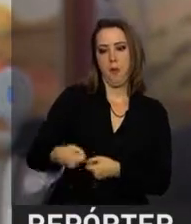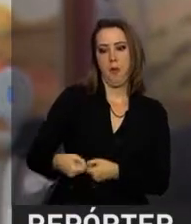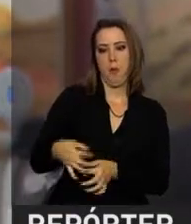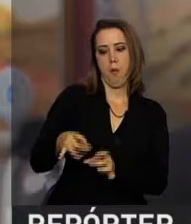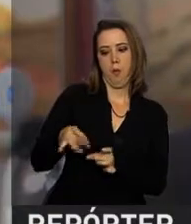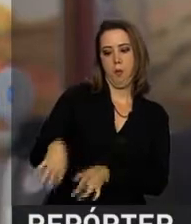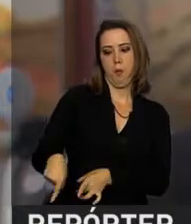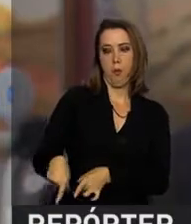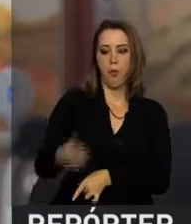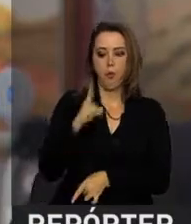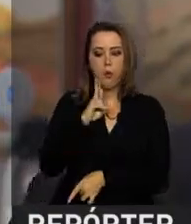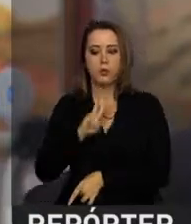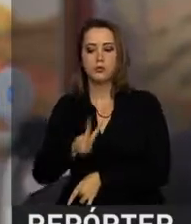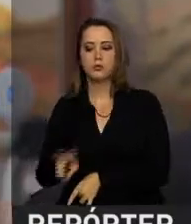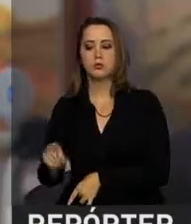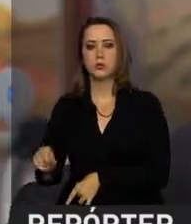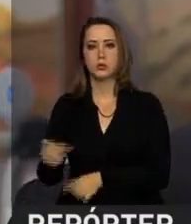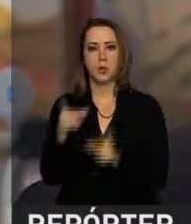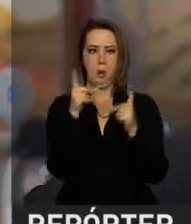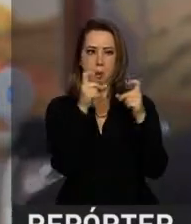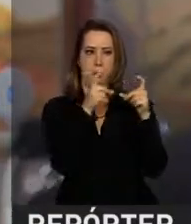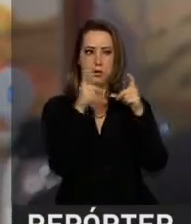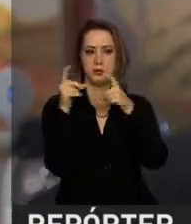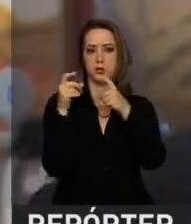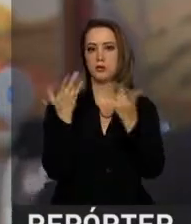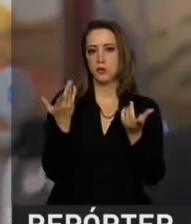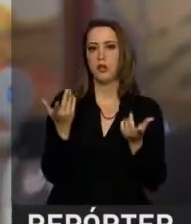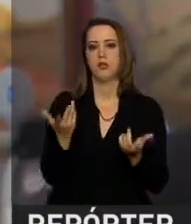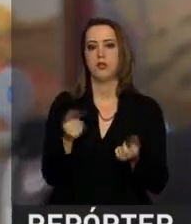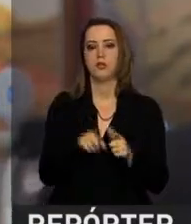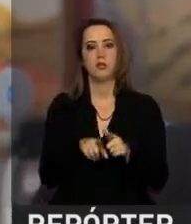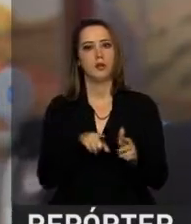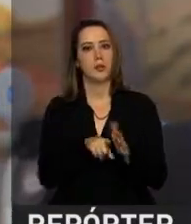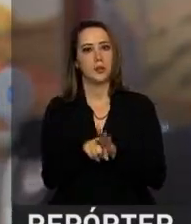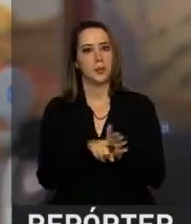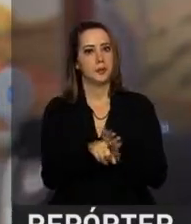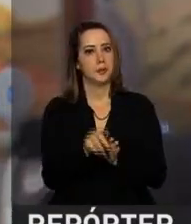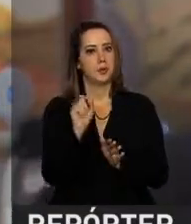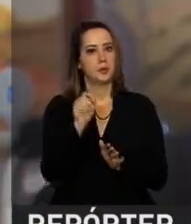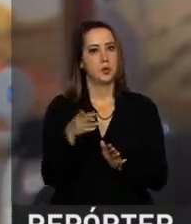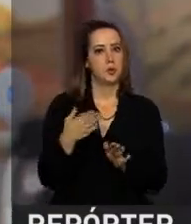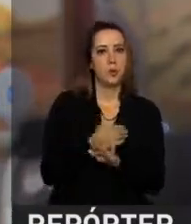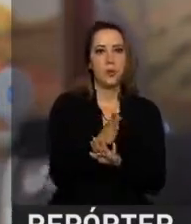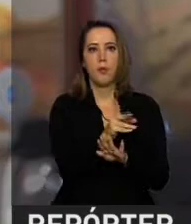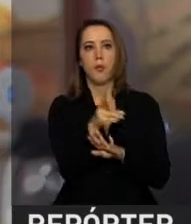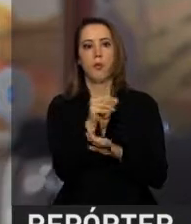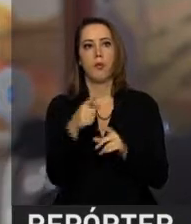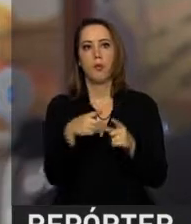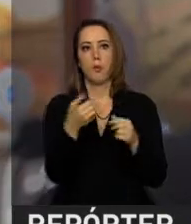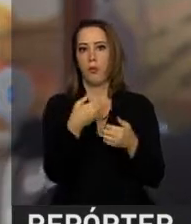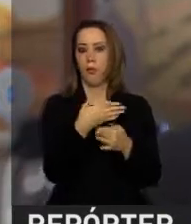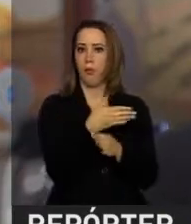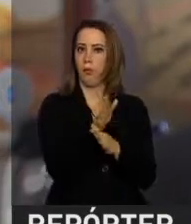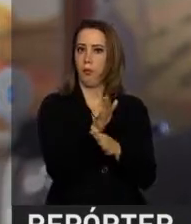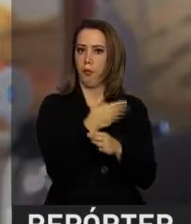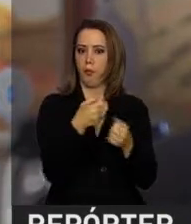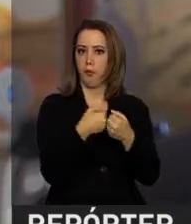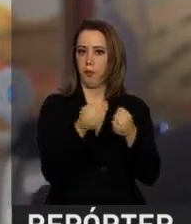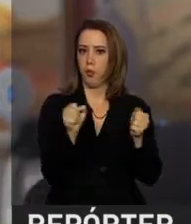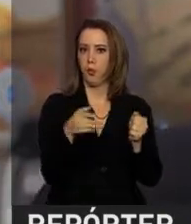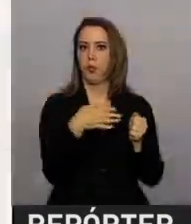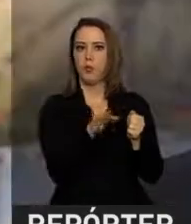que que não é comum fotografando determinado ambiente uma pessoa que procure um acesso indevido dentro do hotel ou num restaurante